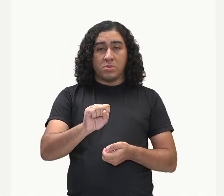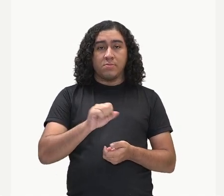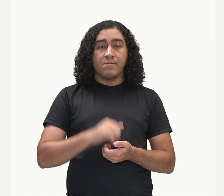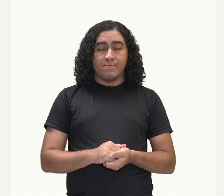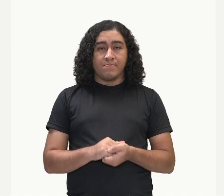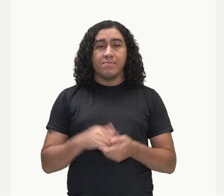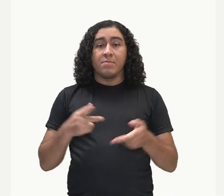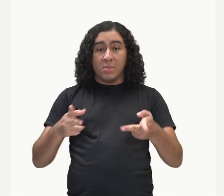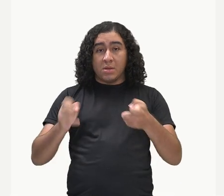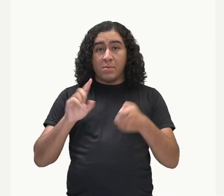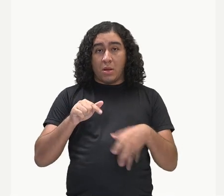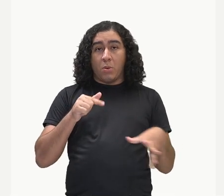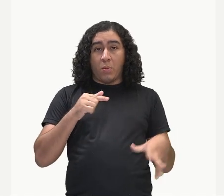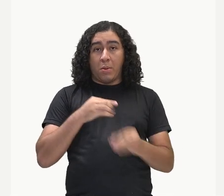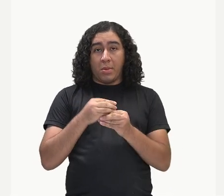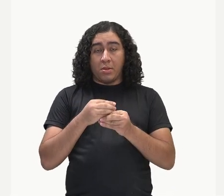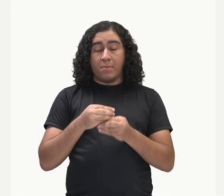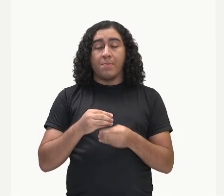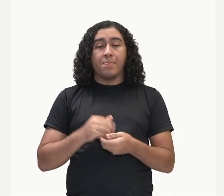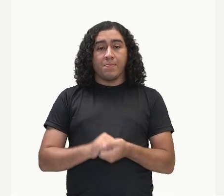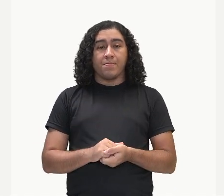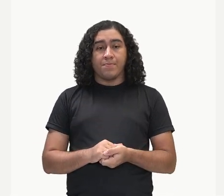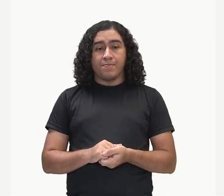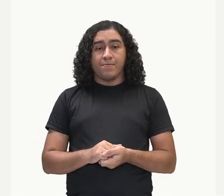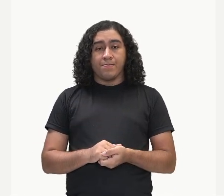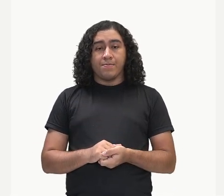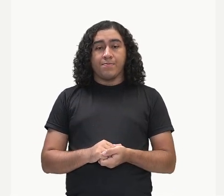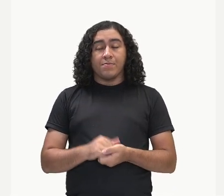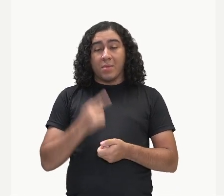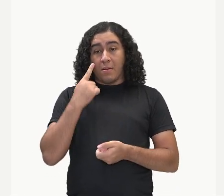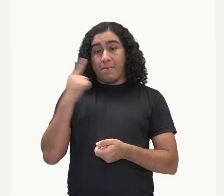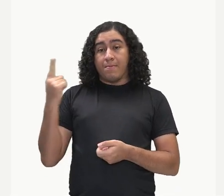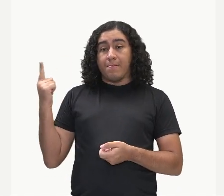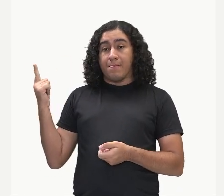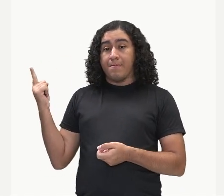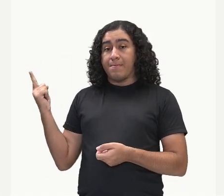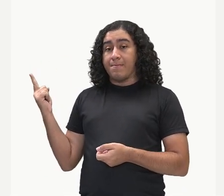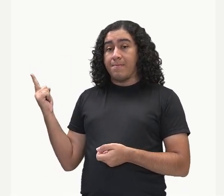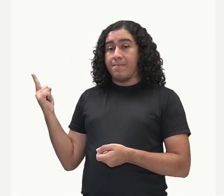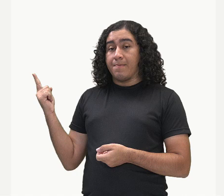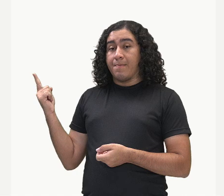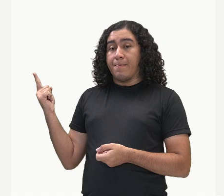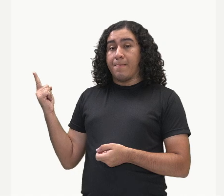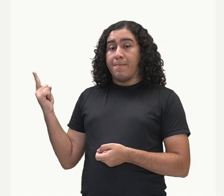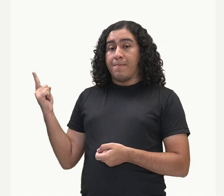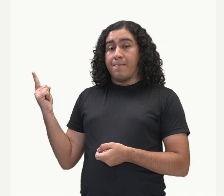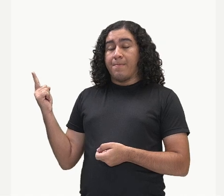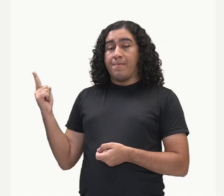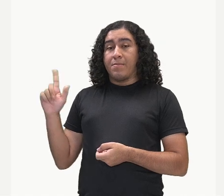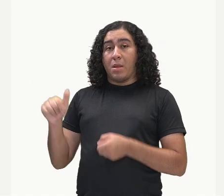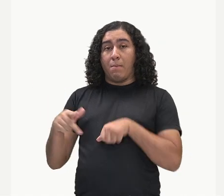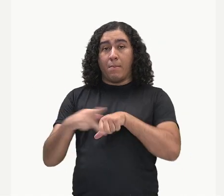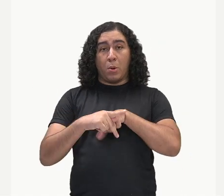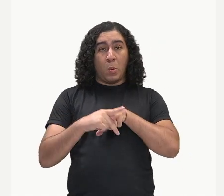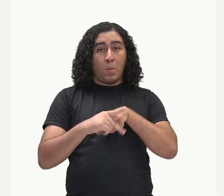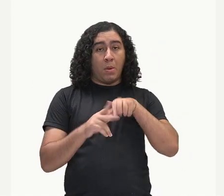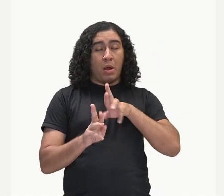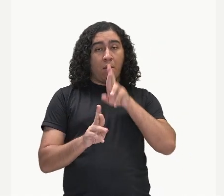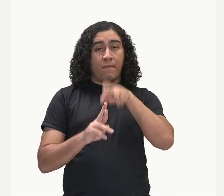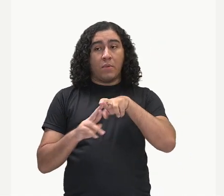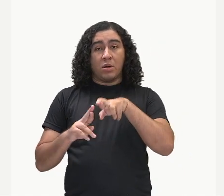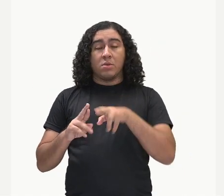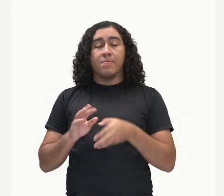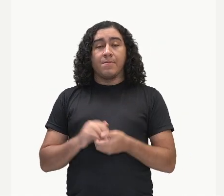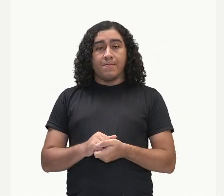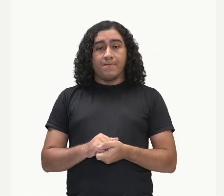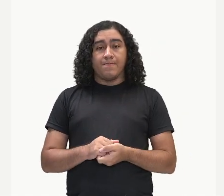que ele é um complemento, né? Então, aqui é um pronome objeto, e se fosse em inglês